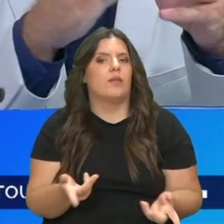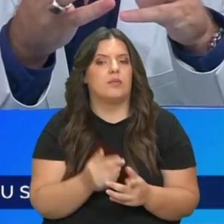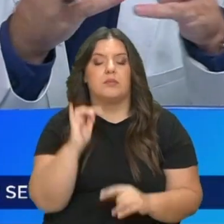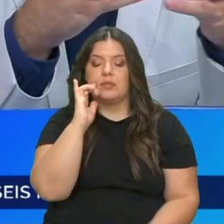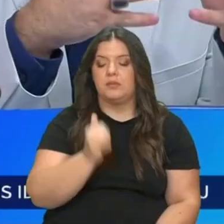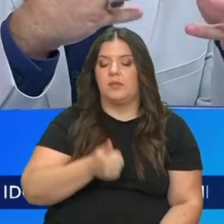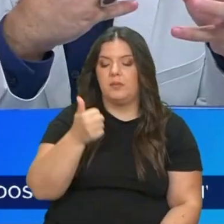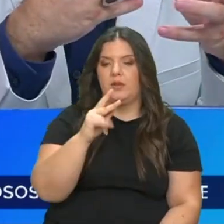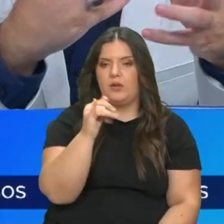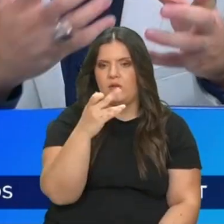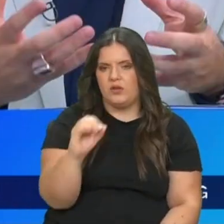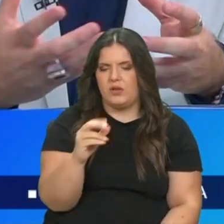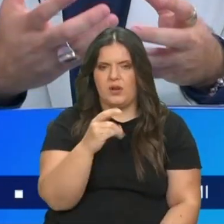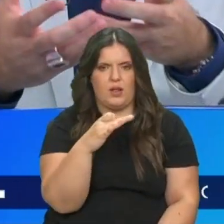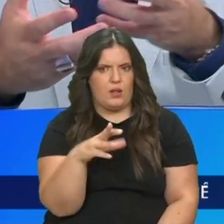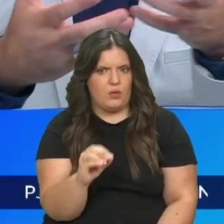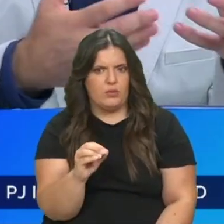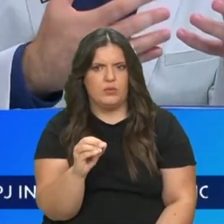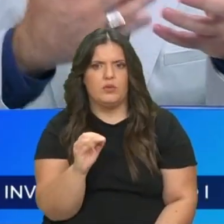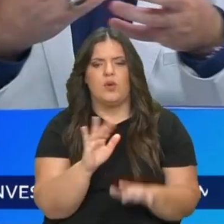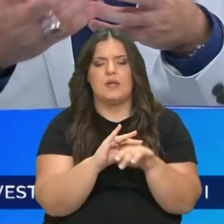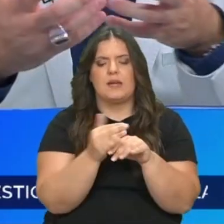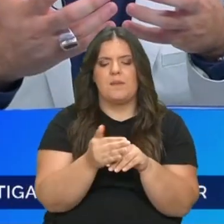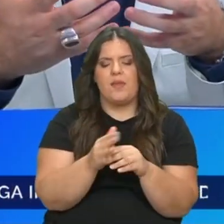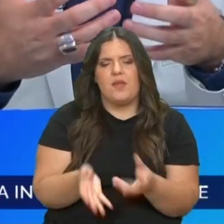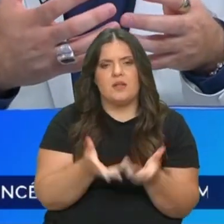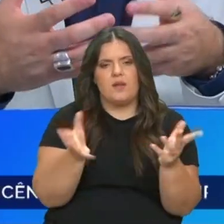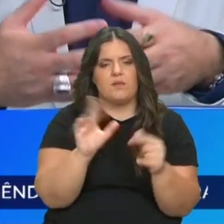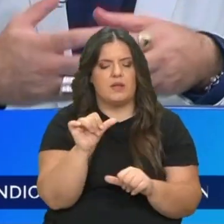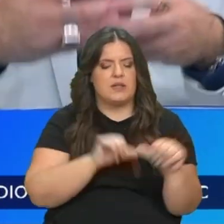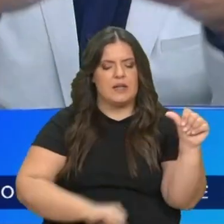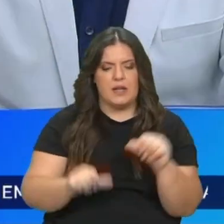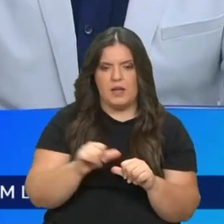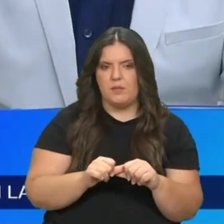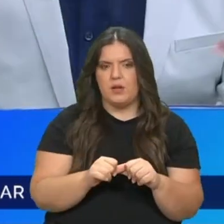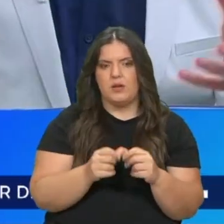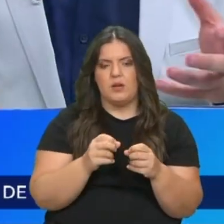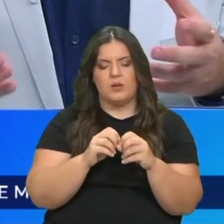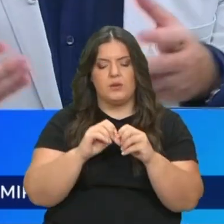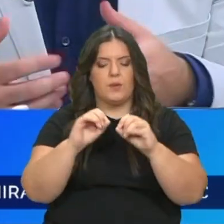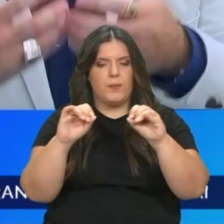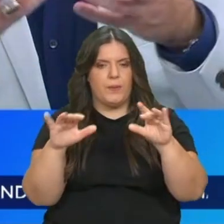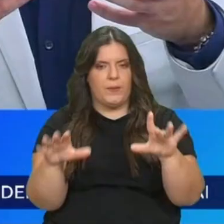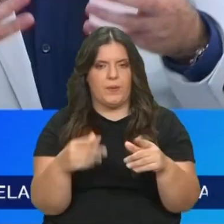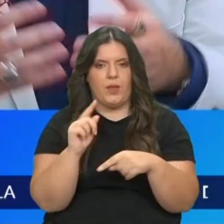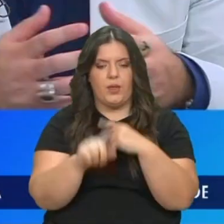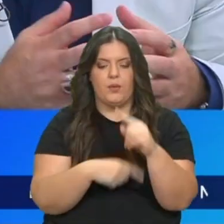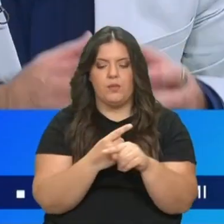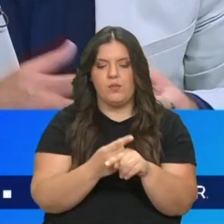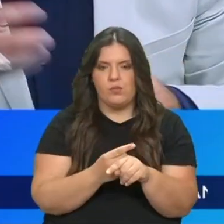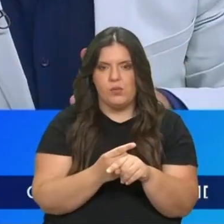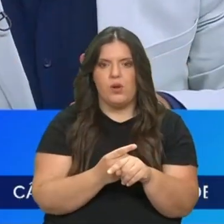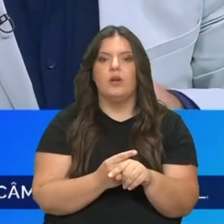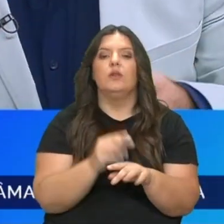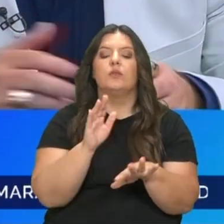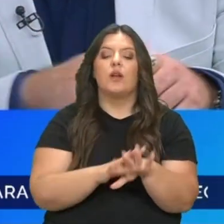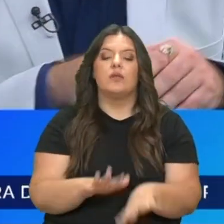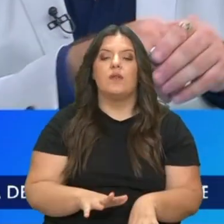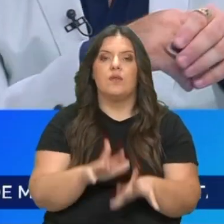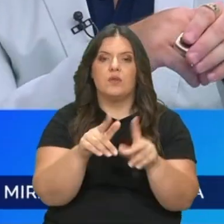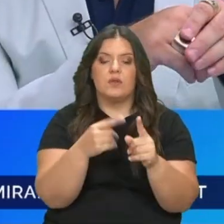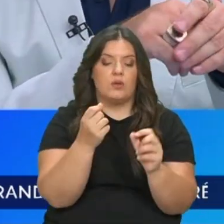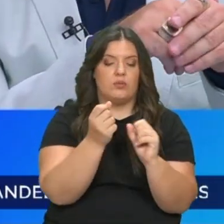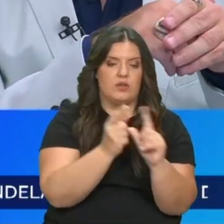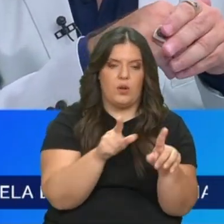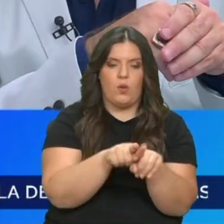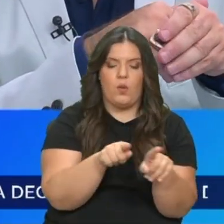sobretudo, hidrogênio e hélio. São as camadas mais leves em termos químicos que são soltadas depois, são libertadas pela evolução de uma estrela